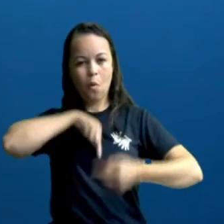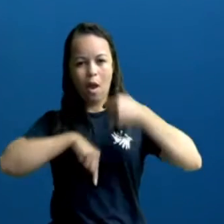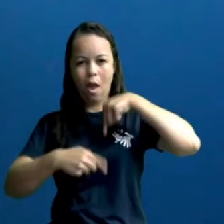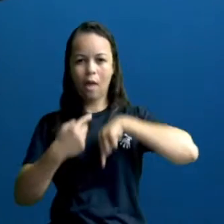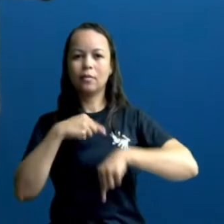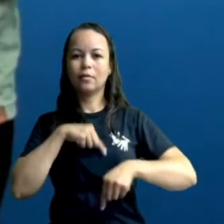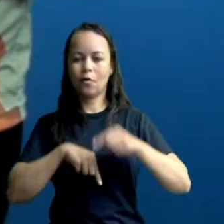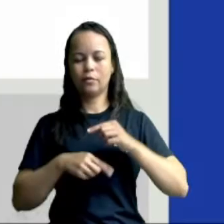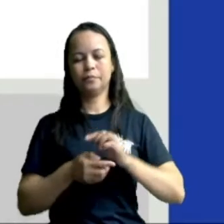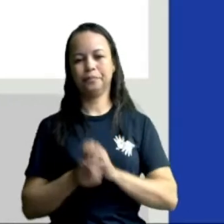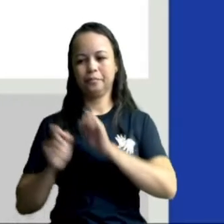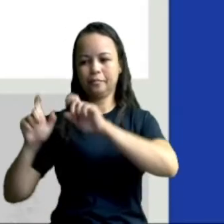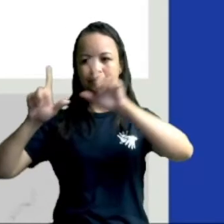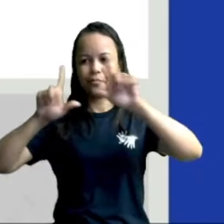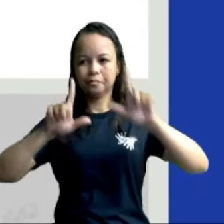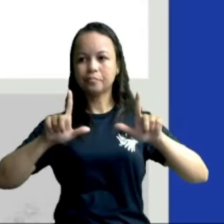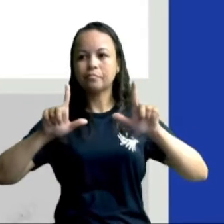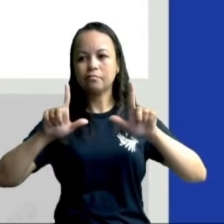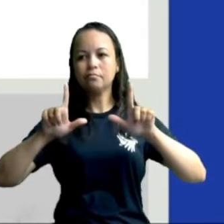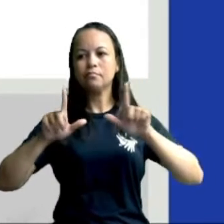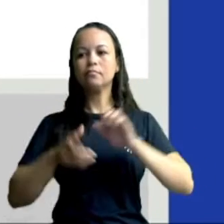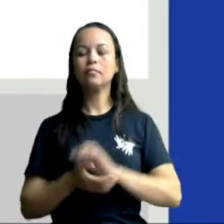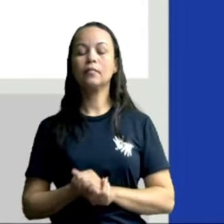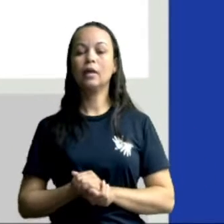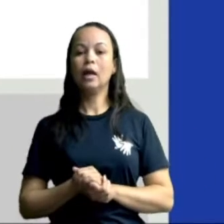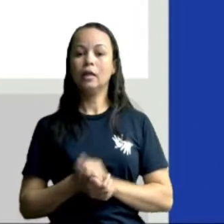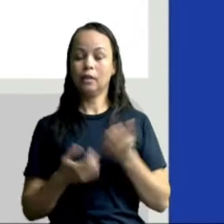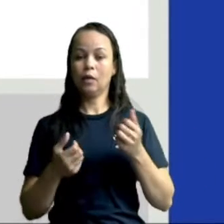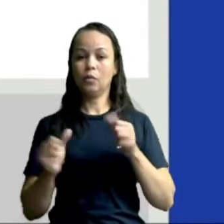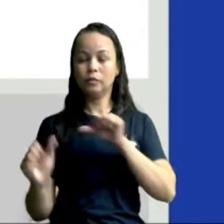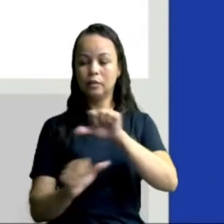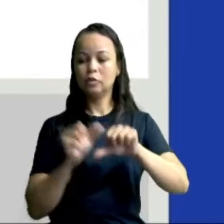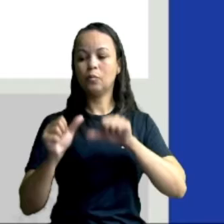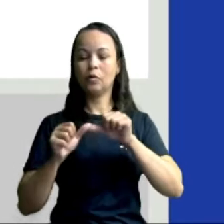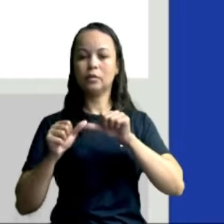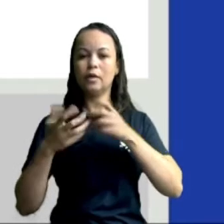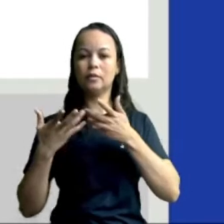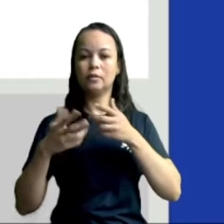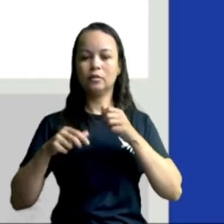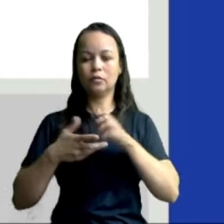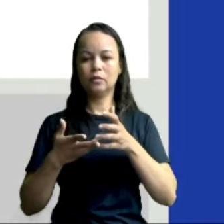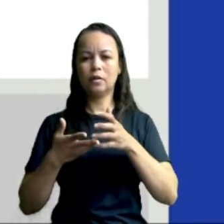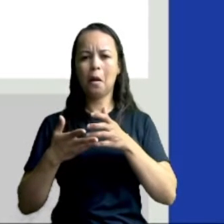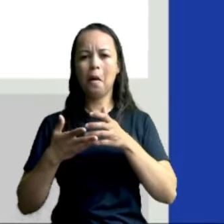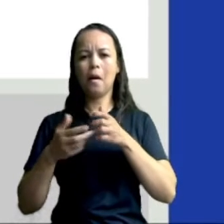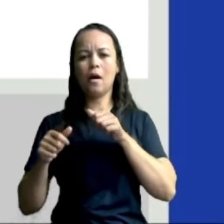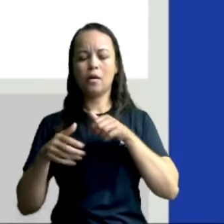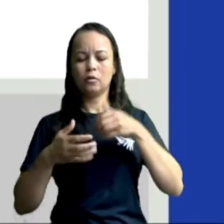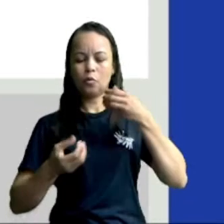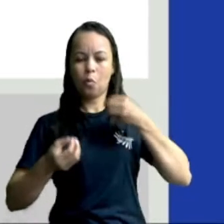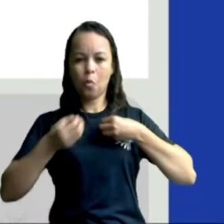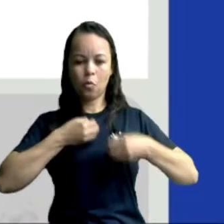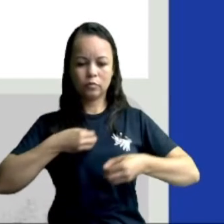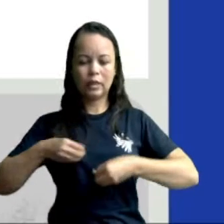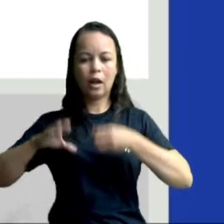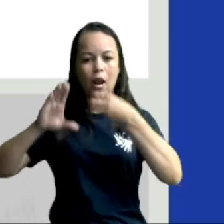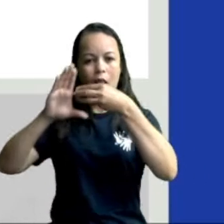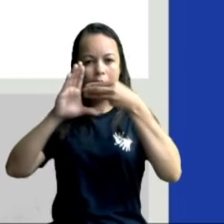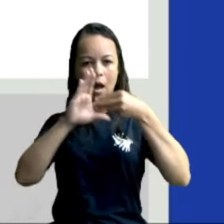reforçar essa informação, abra essa imagem aí, por favor, produção. Então, transporte de resíduos metabólicos. Atividade metabólica das células do